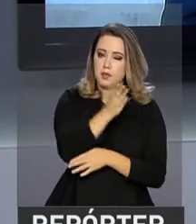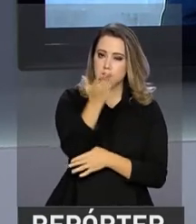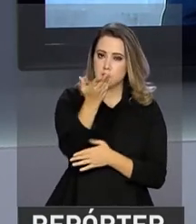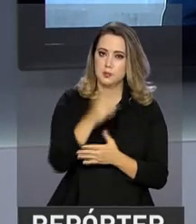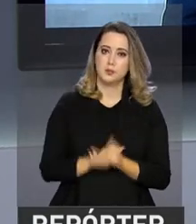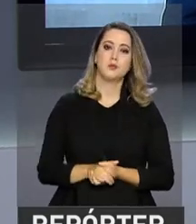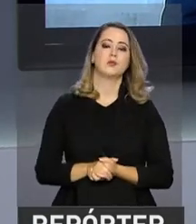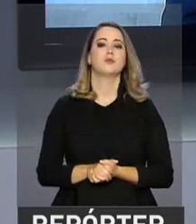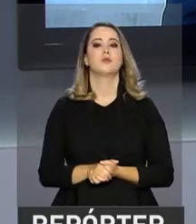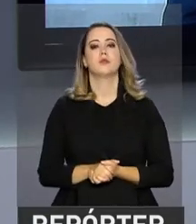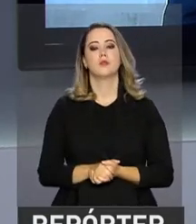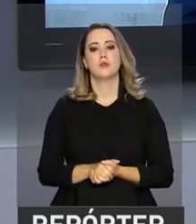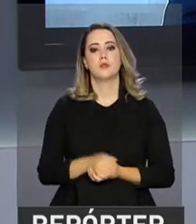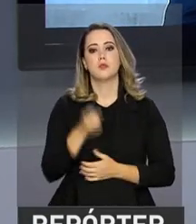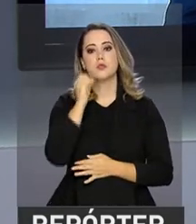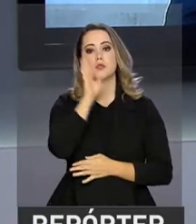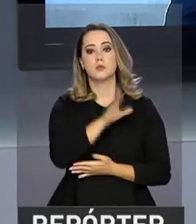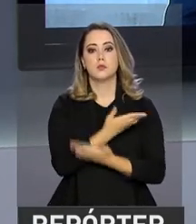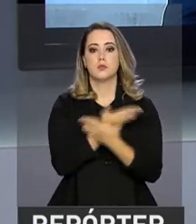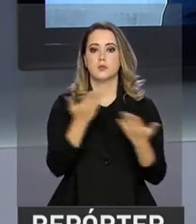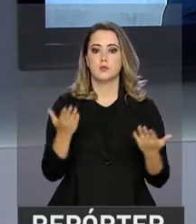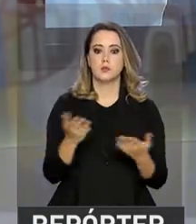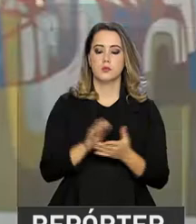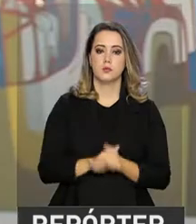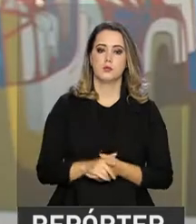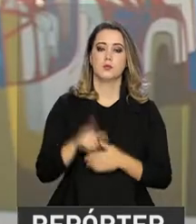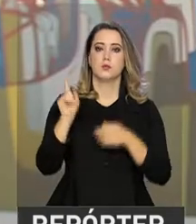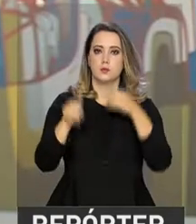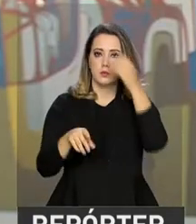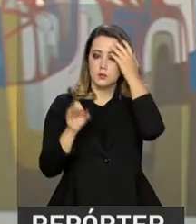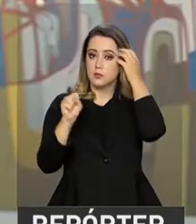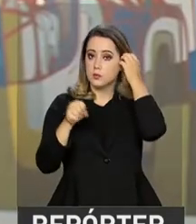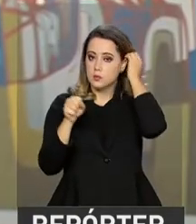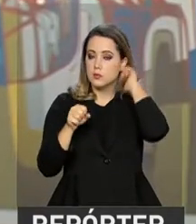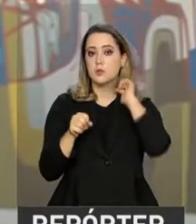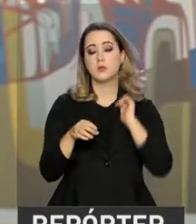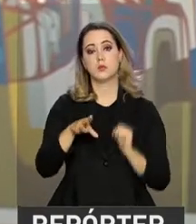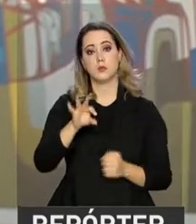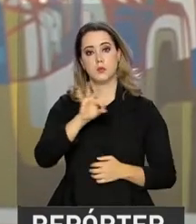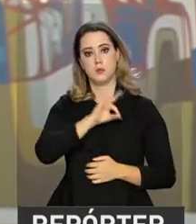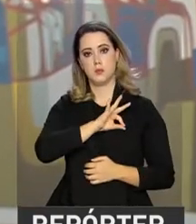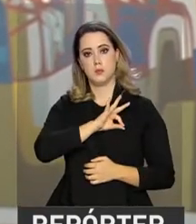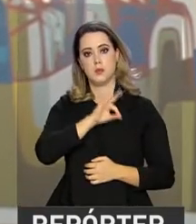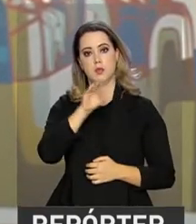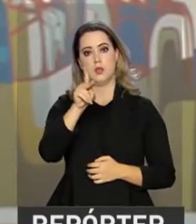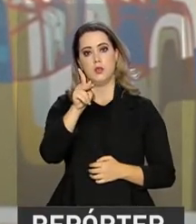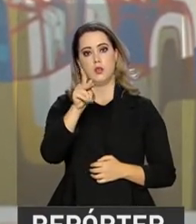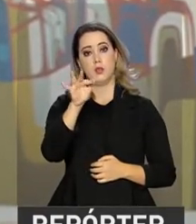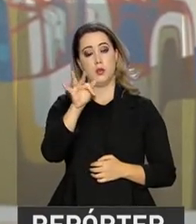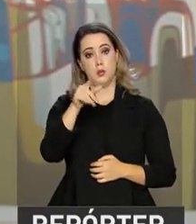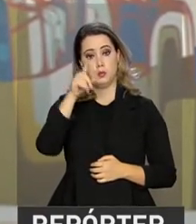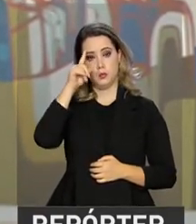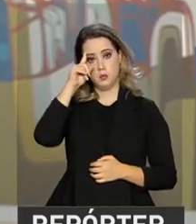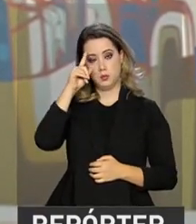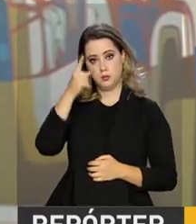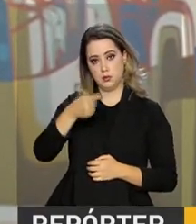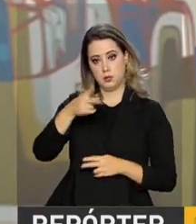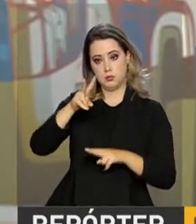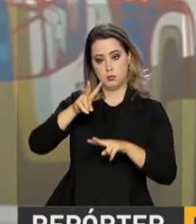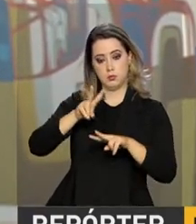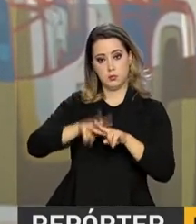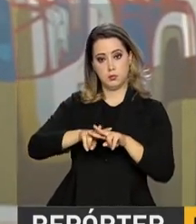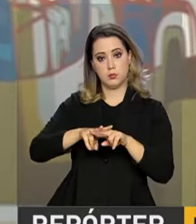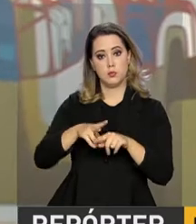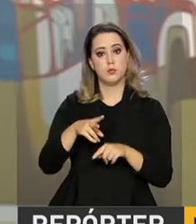você gostar de roberto boa tarde a todos exatamente a polícia federal cumprir 36 mandados nesta quarta-feira